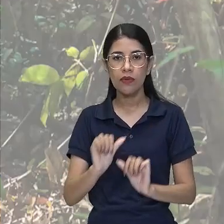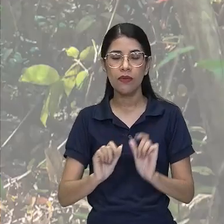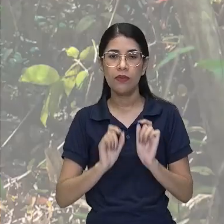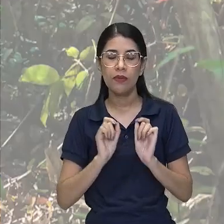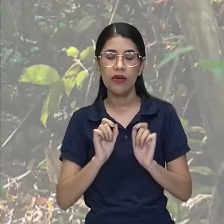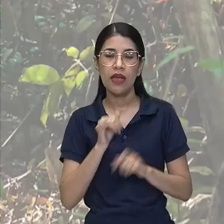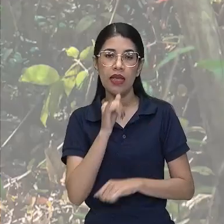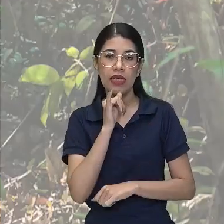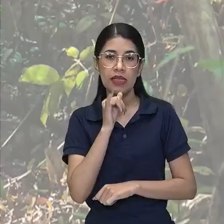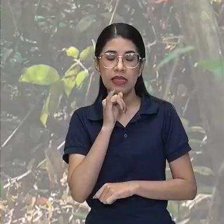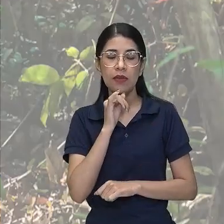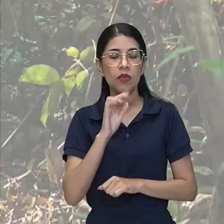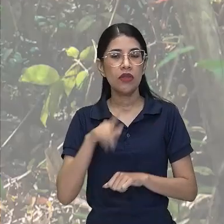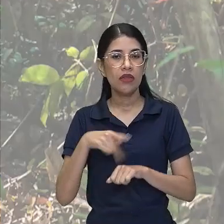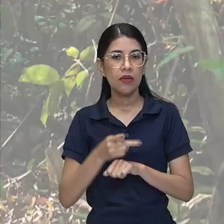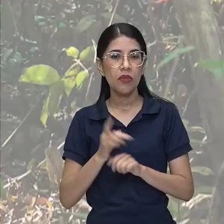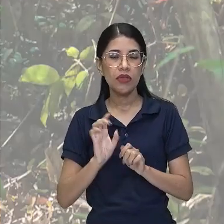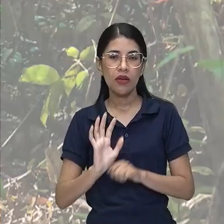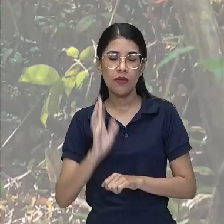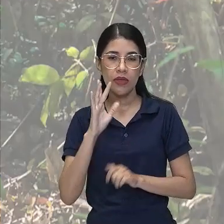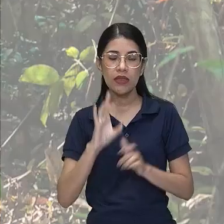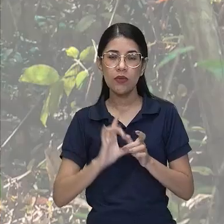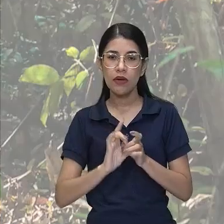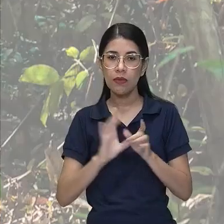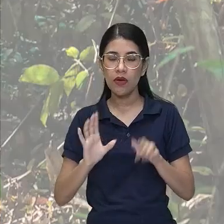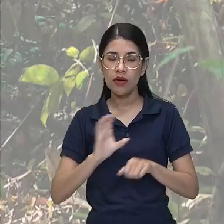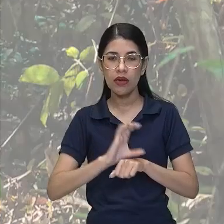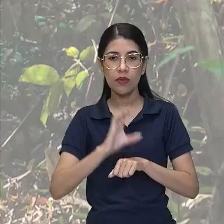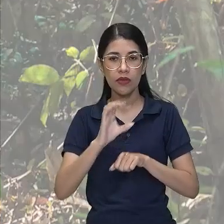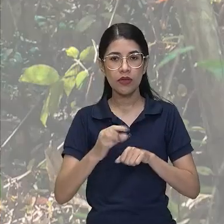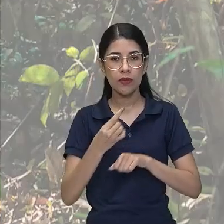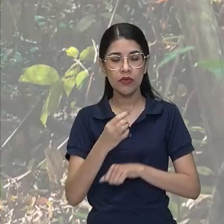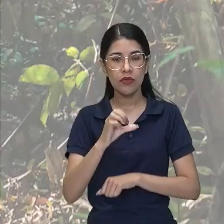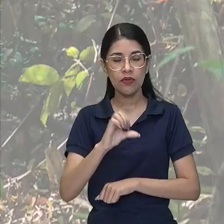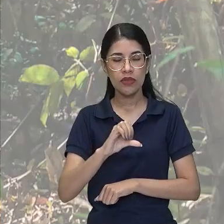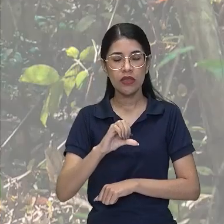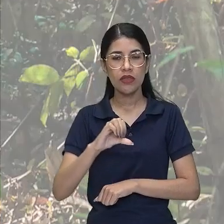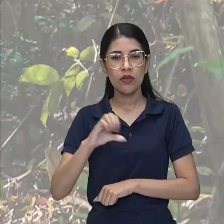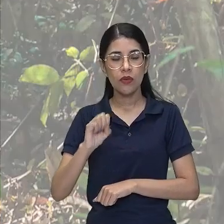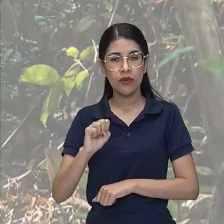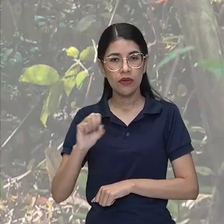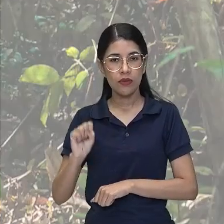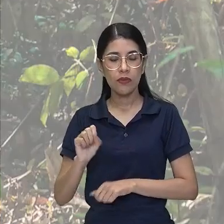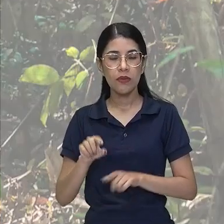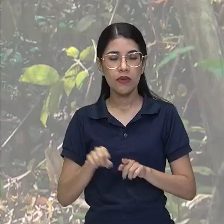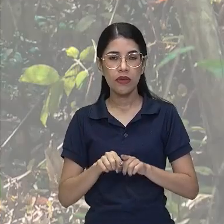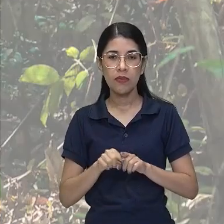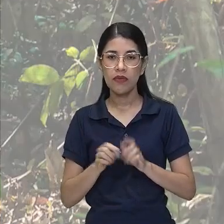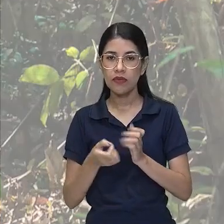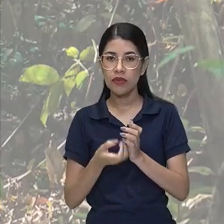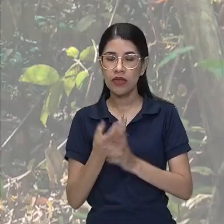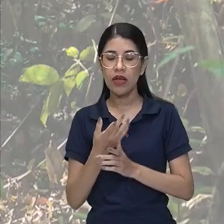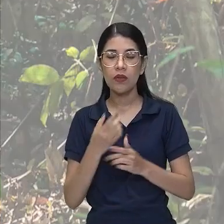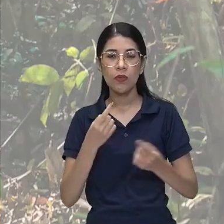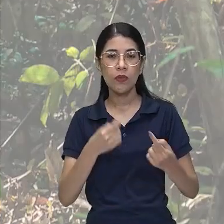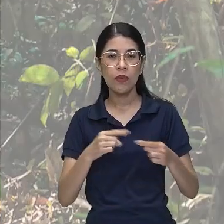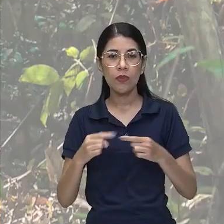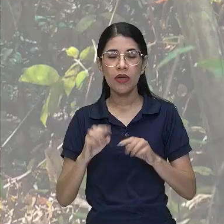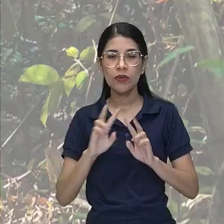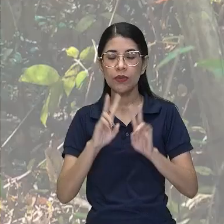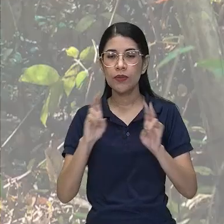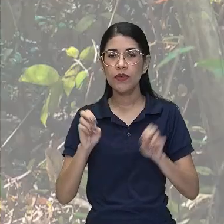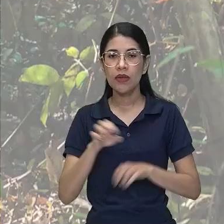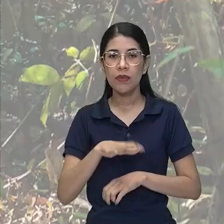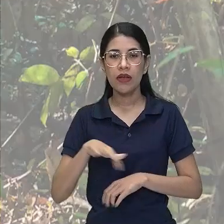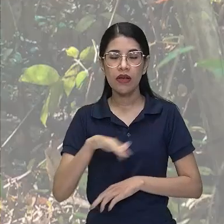a partir da redemocratização do nosso país e da Constituição de 1988, o debate em relação à questão ambiental,